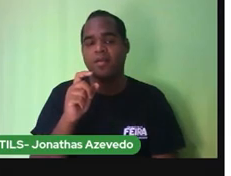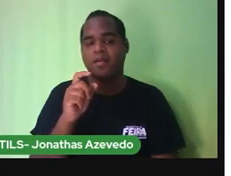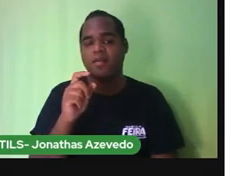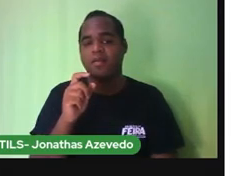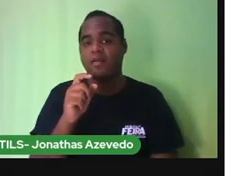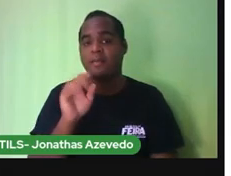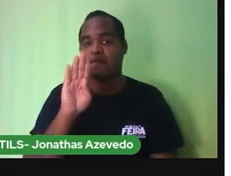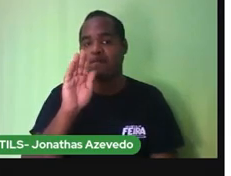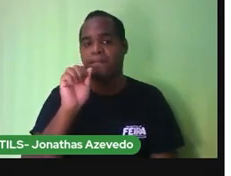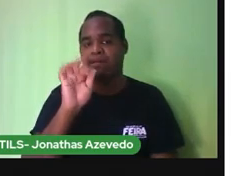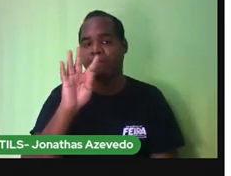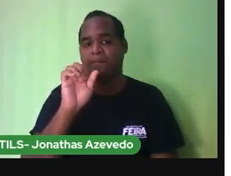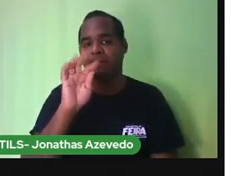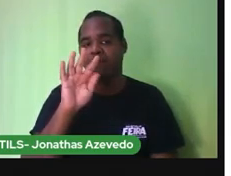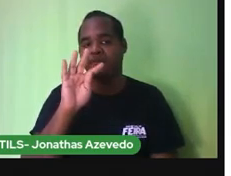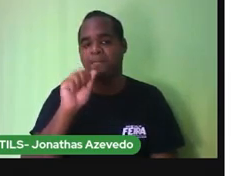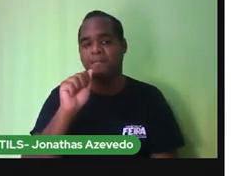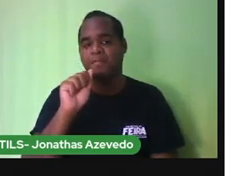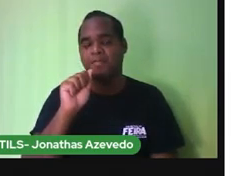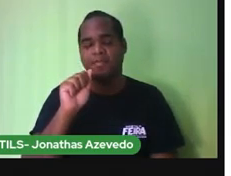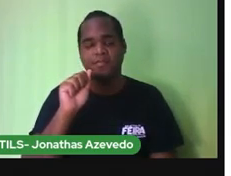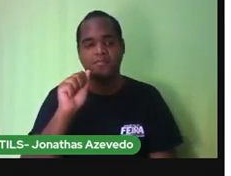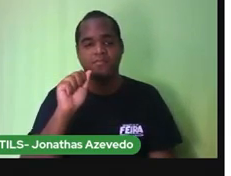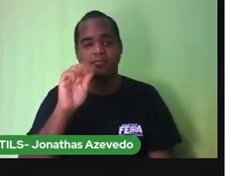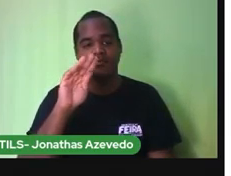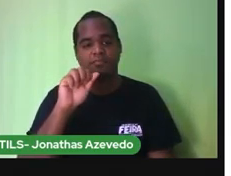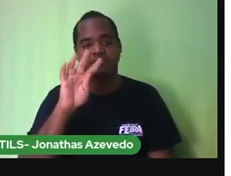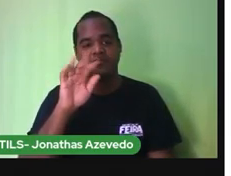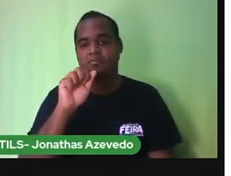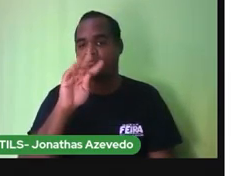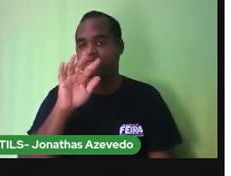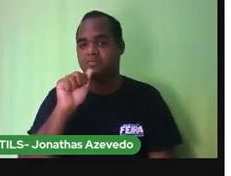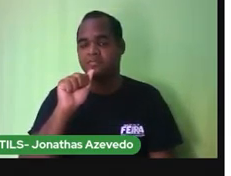a batata isso batata